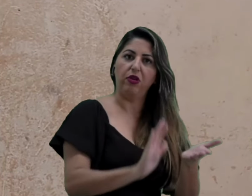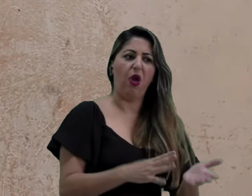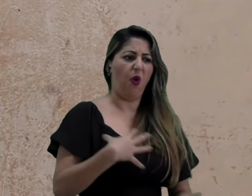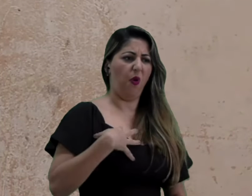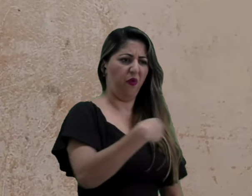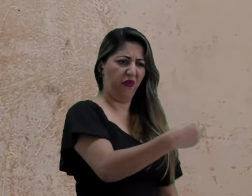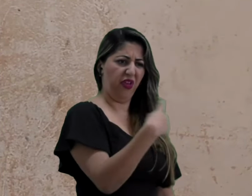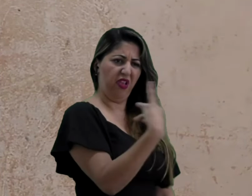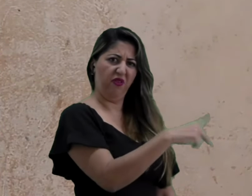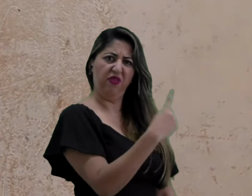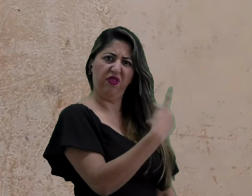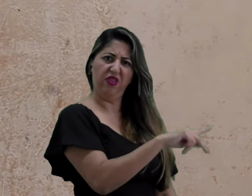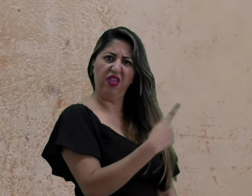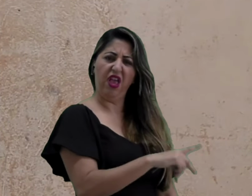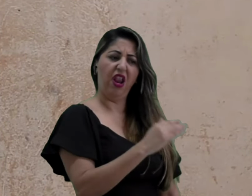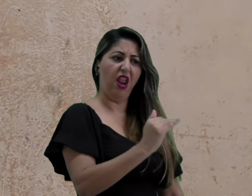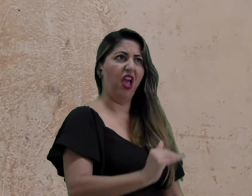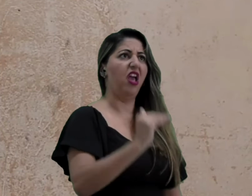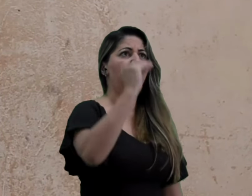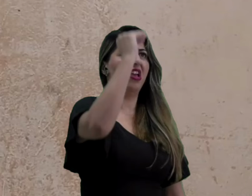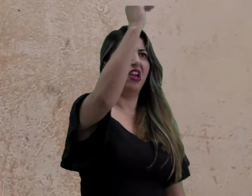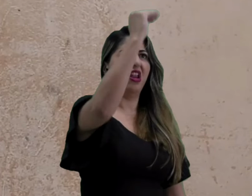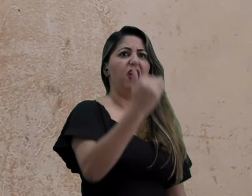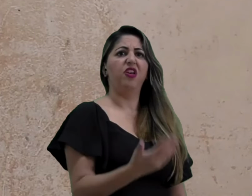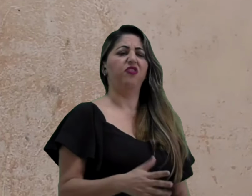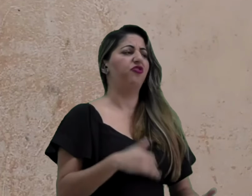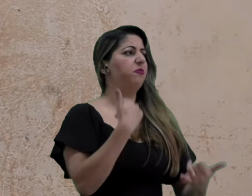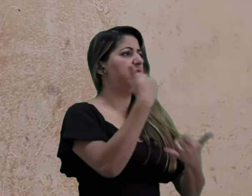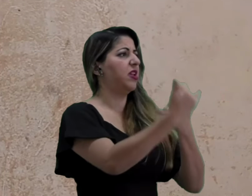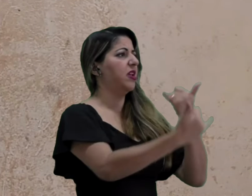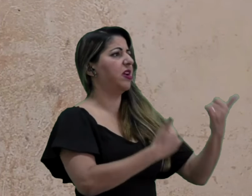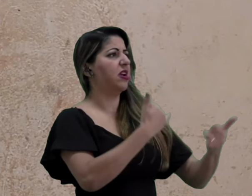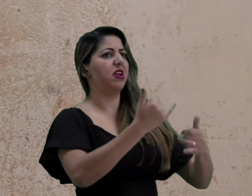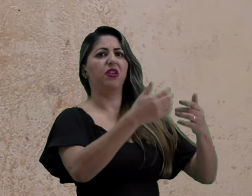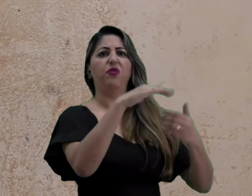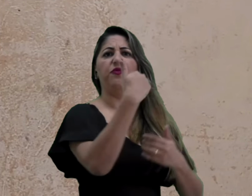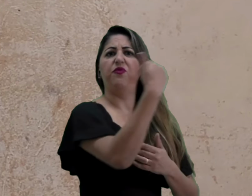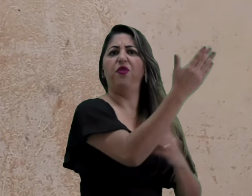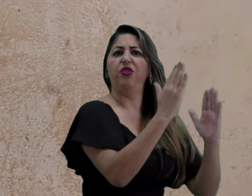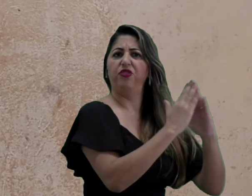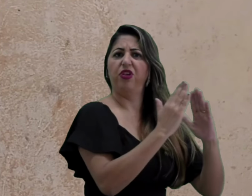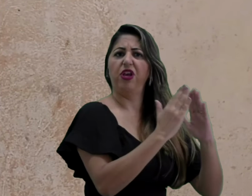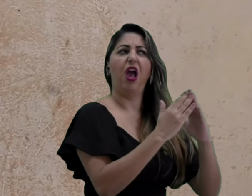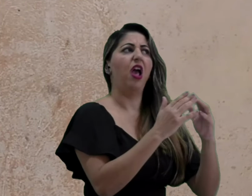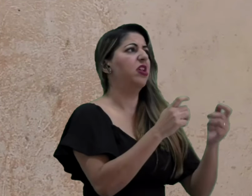um galalau solto no meio do terreiro, com a baladeira fazendo mira dos passarinhos.